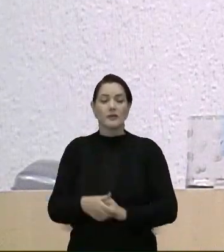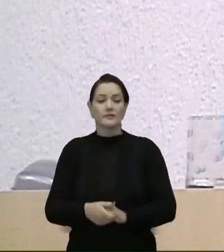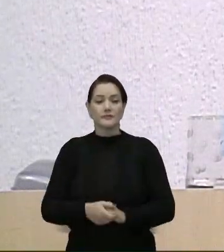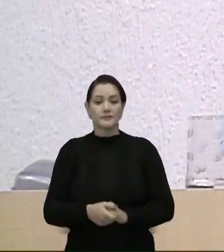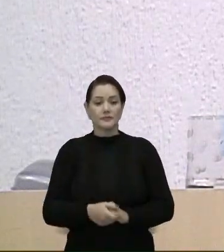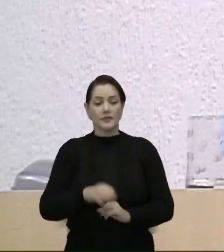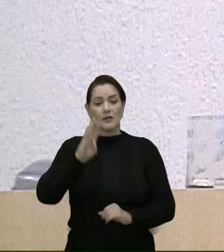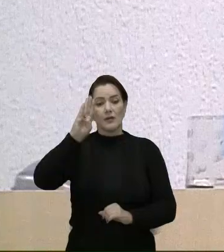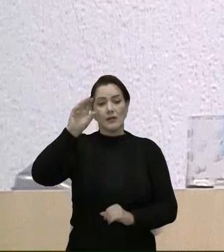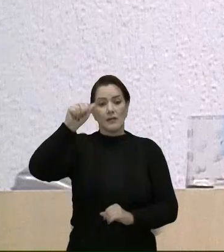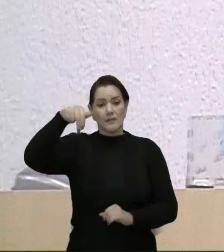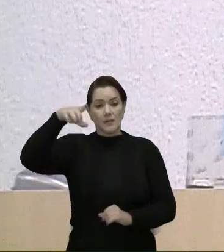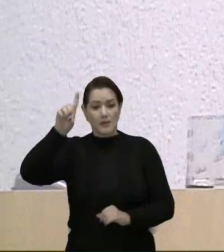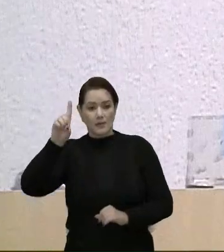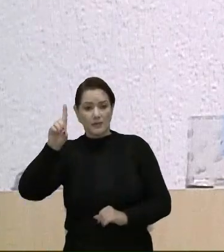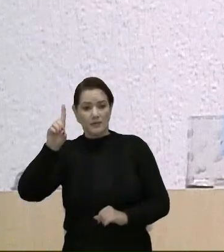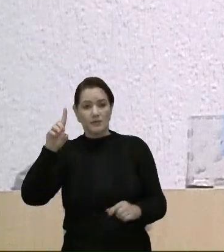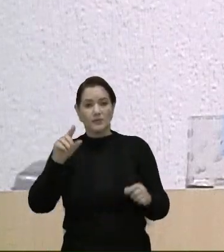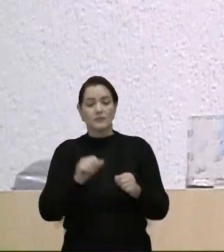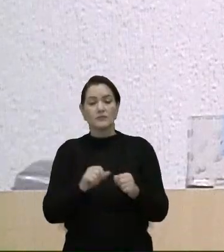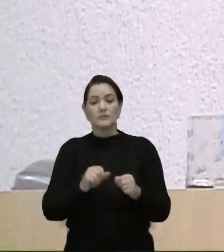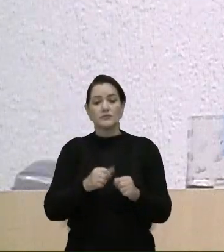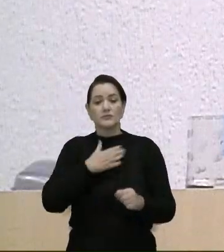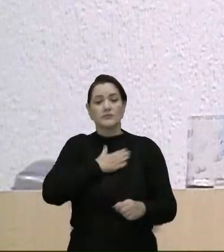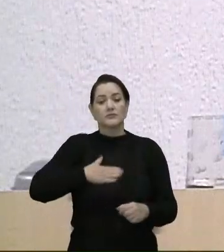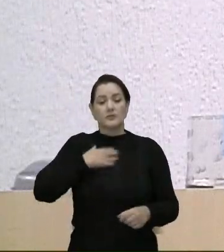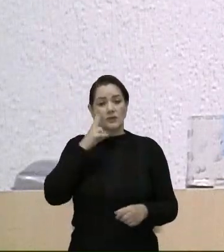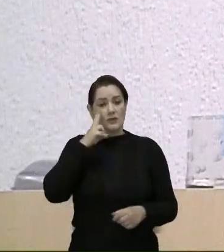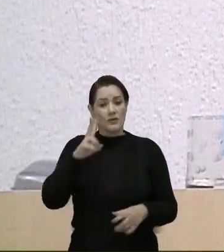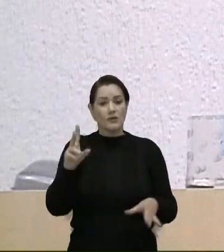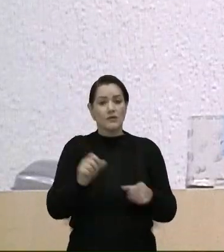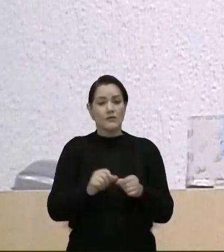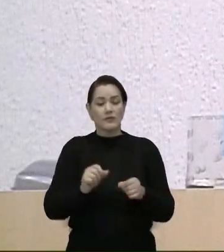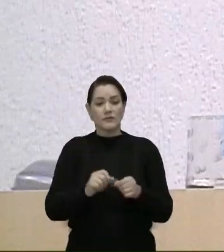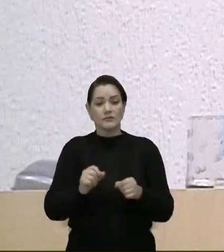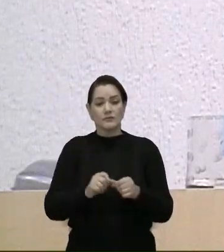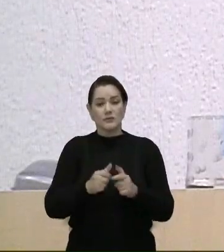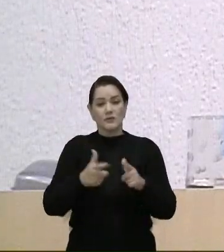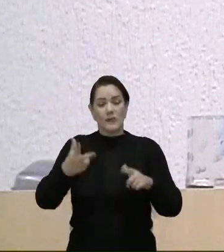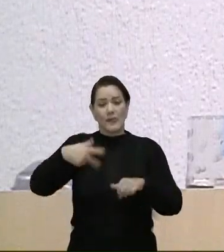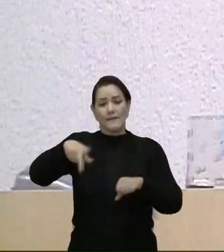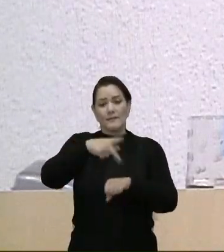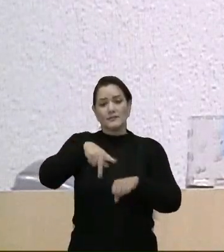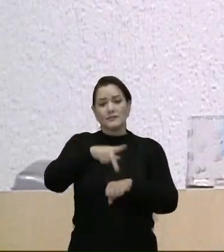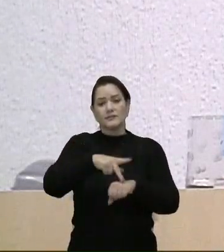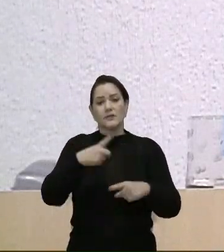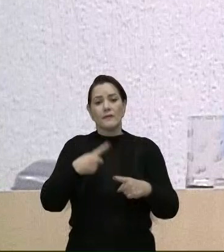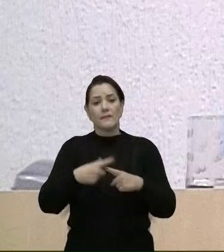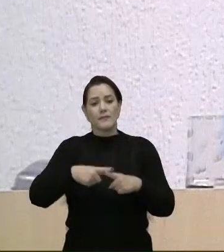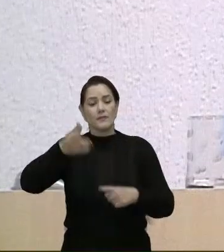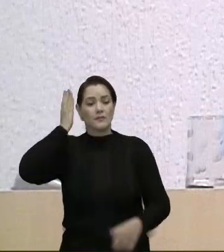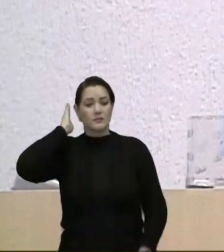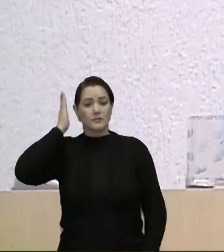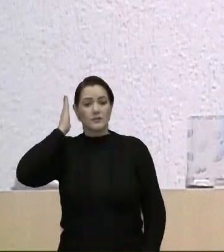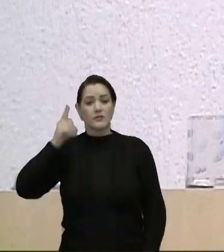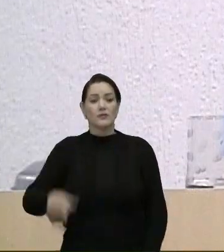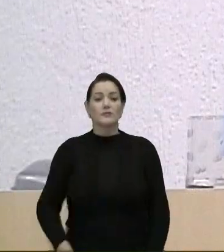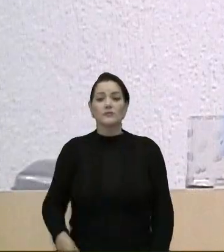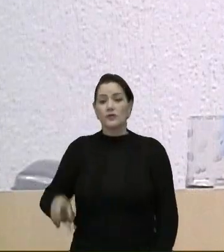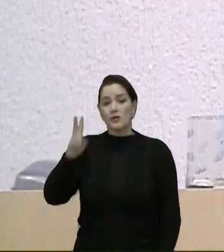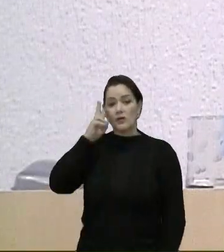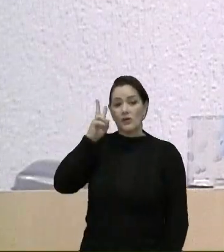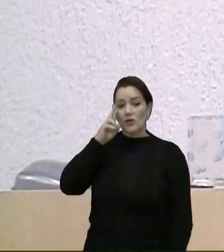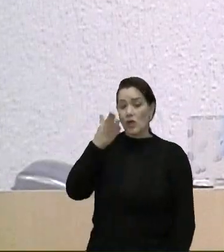na Band. E depois acho que eles gostaram da ideia e criou esse nível nacional. Agora, por que Taubaté não pegar os